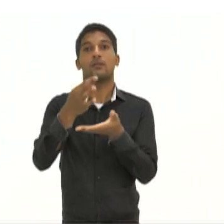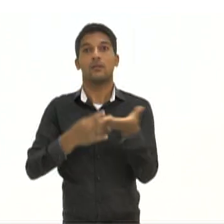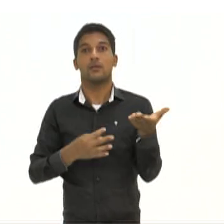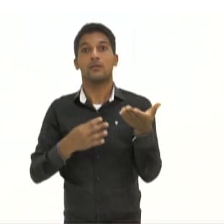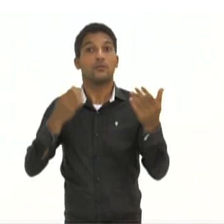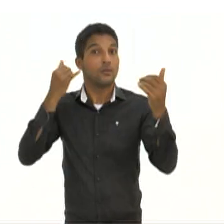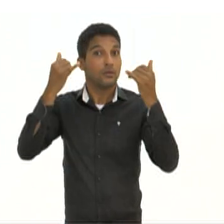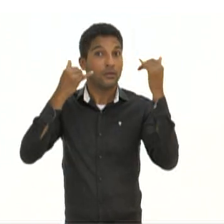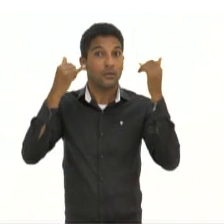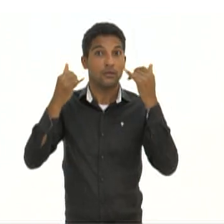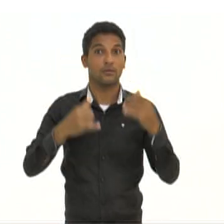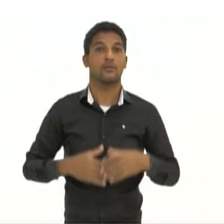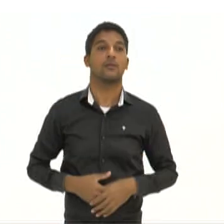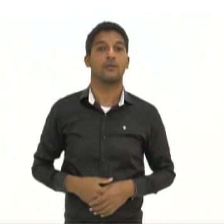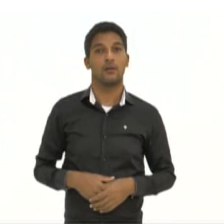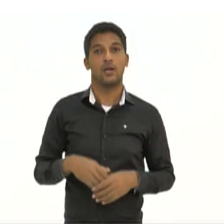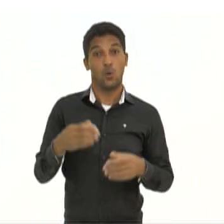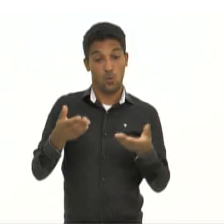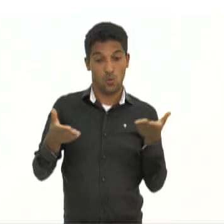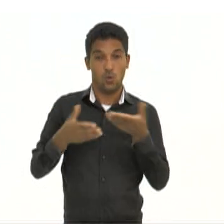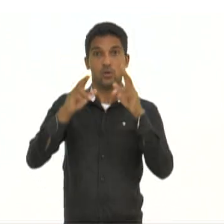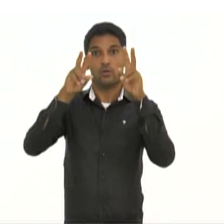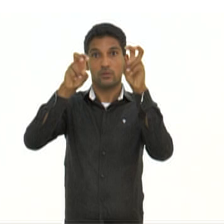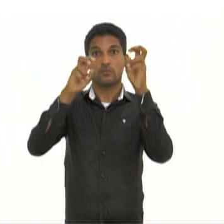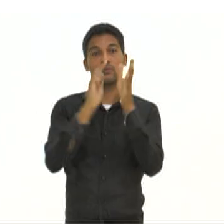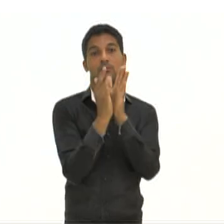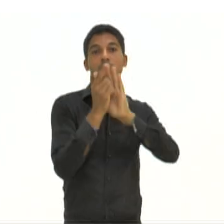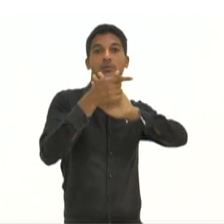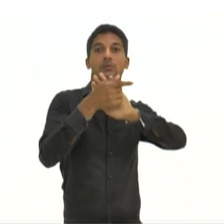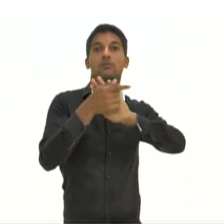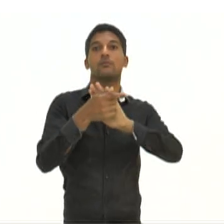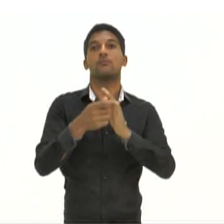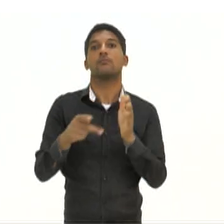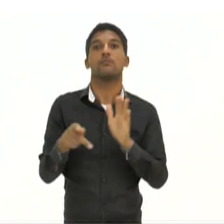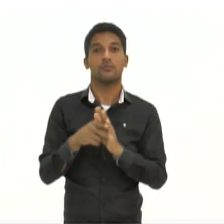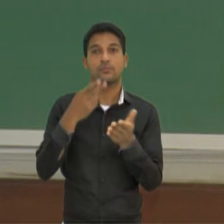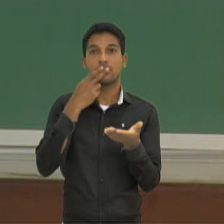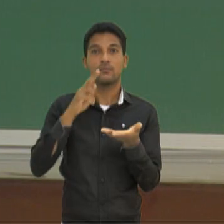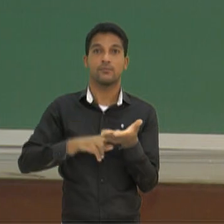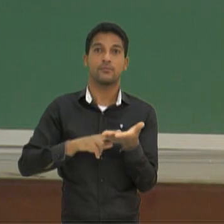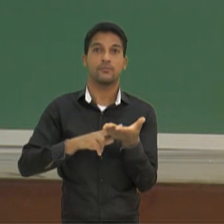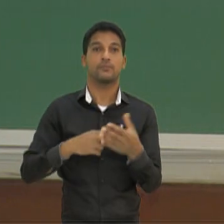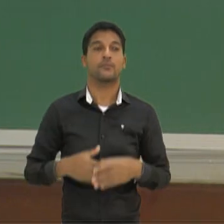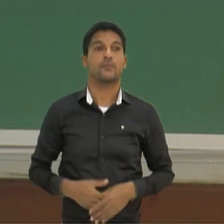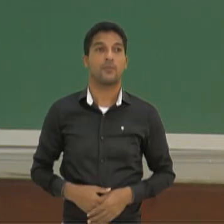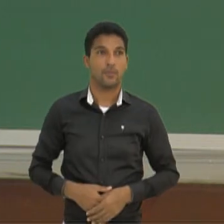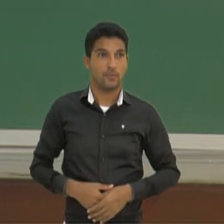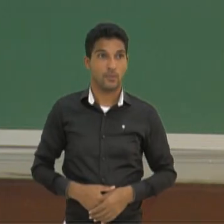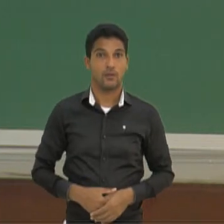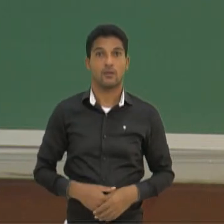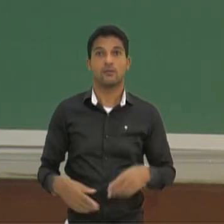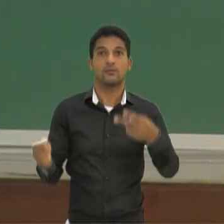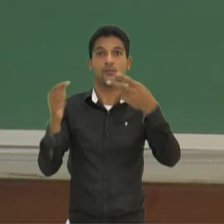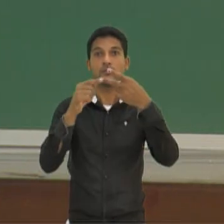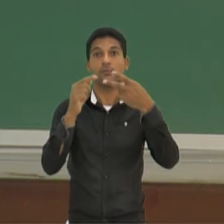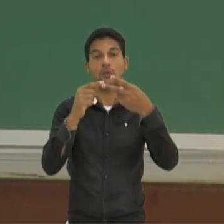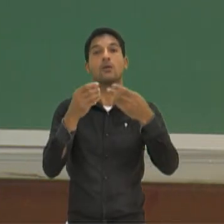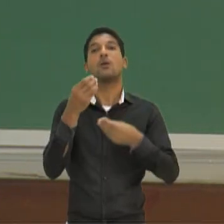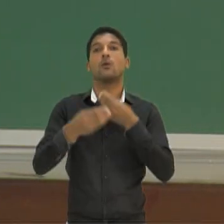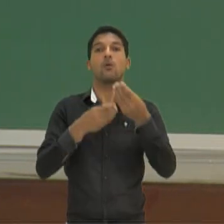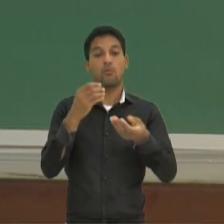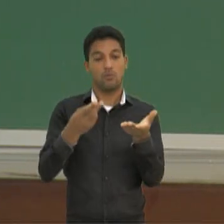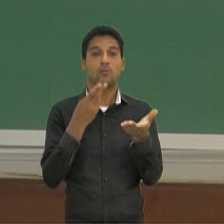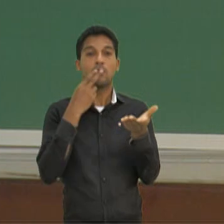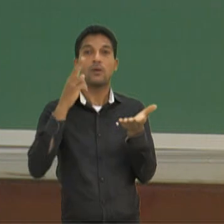Então, a gente vai trabalhar com cartas, né, um gênero textual. O segundo objetivo consiste em conhecer a estrutura de uma carta